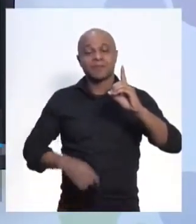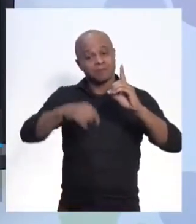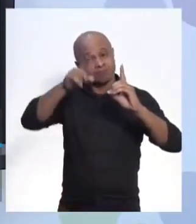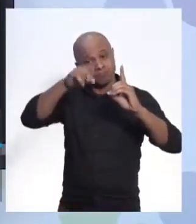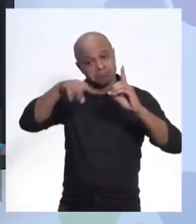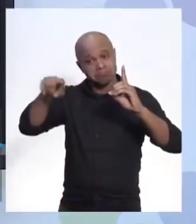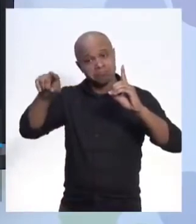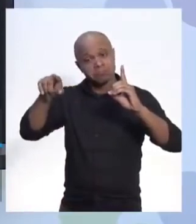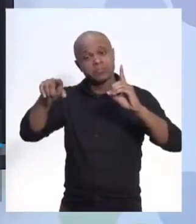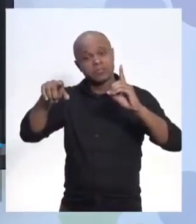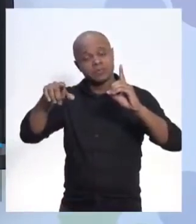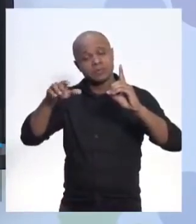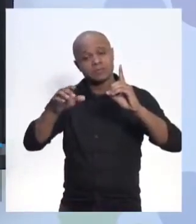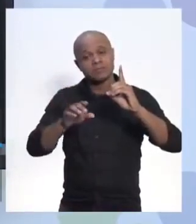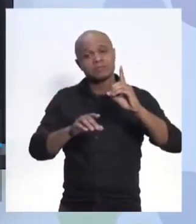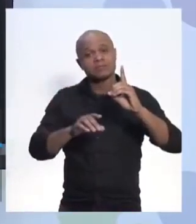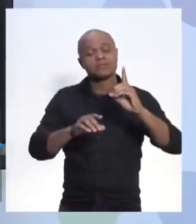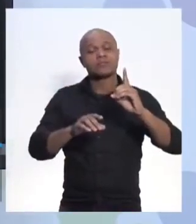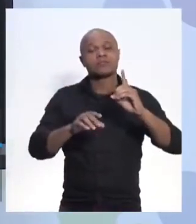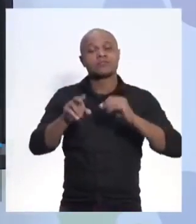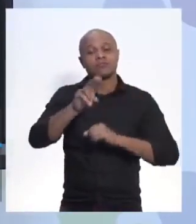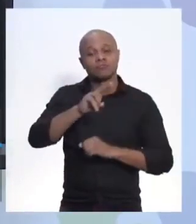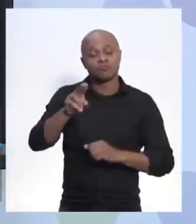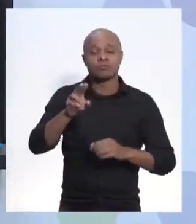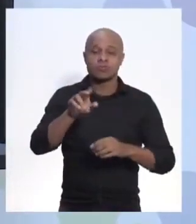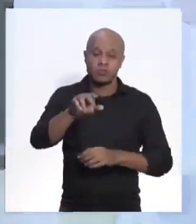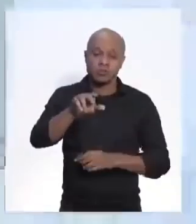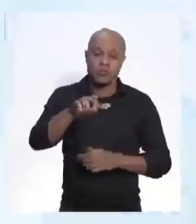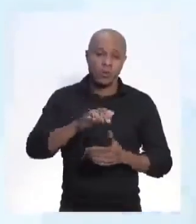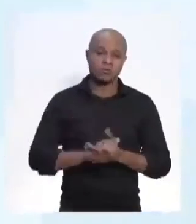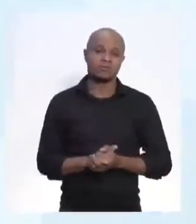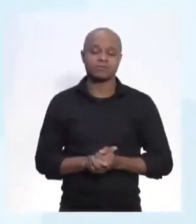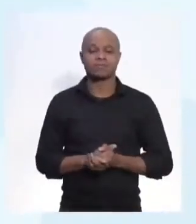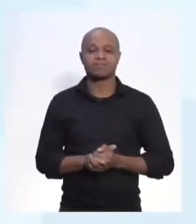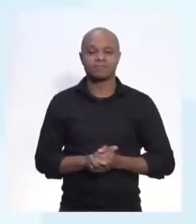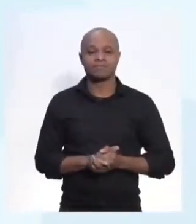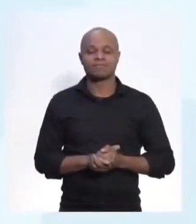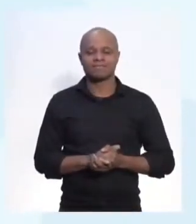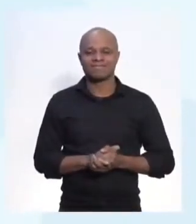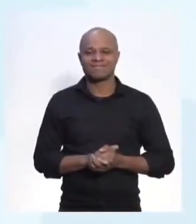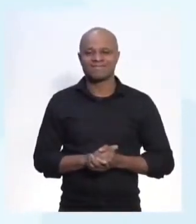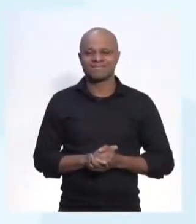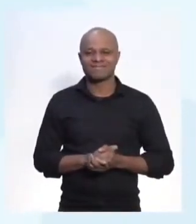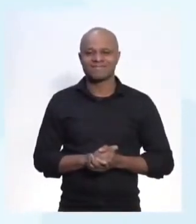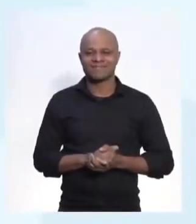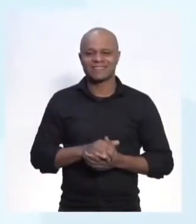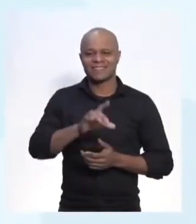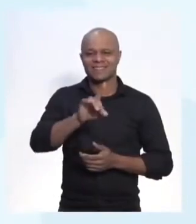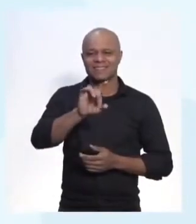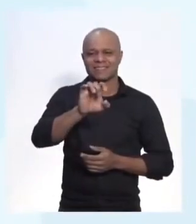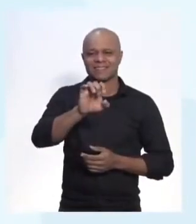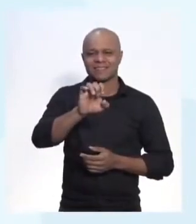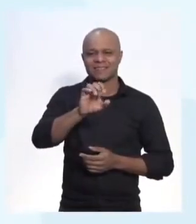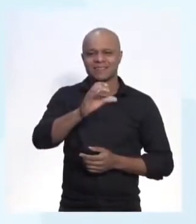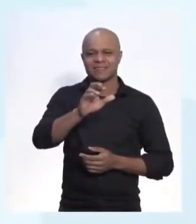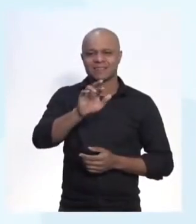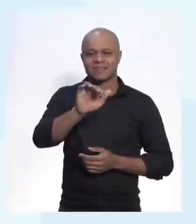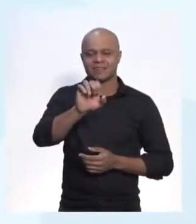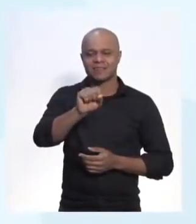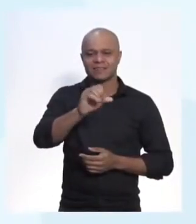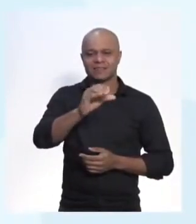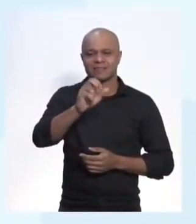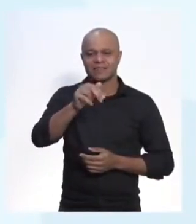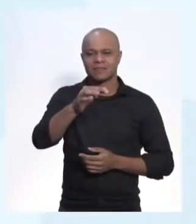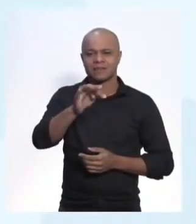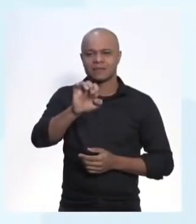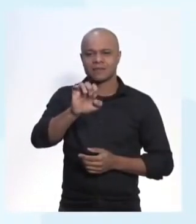com cavidade voltada para cima, o nome da taxa é o mesmo. Decrescente com taxa decrescente. Põe só para eles tirarem um print. Muito